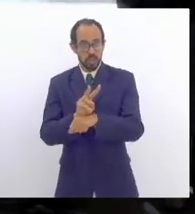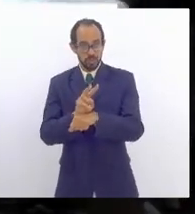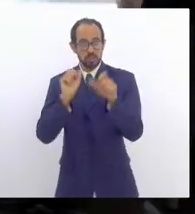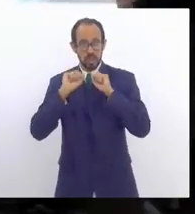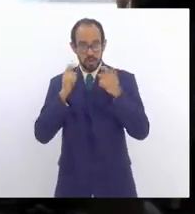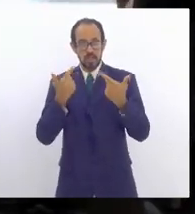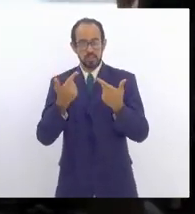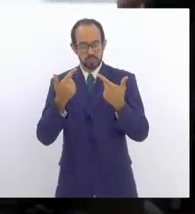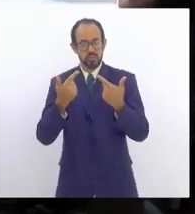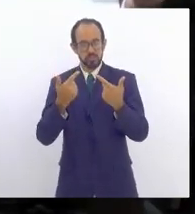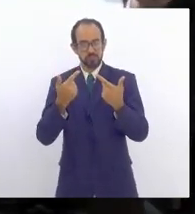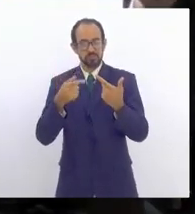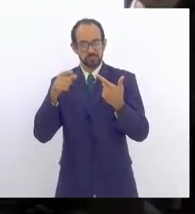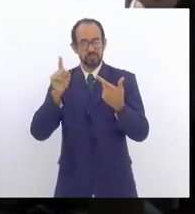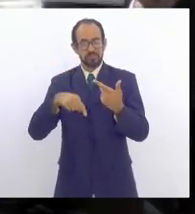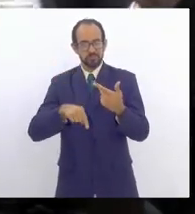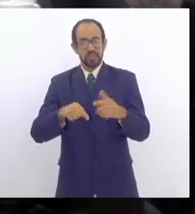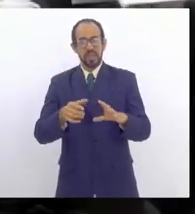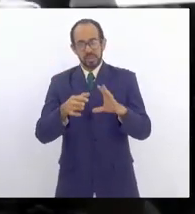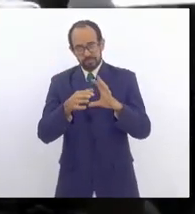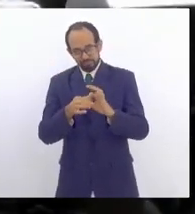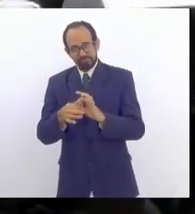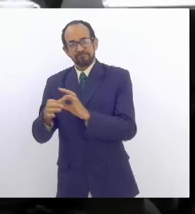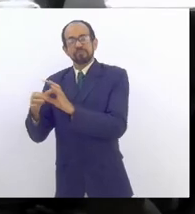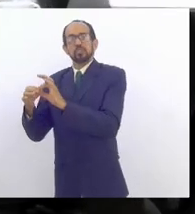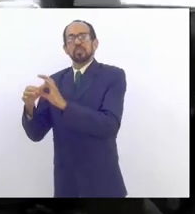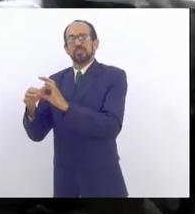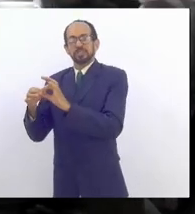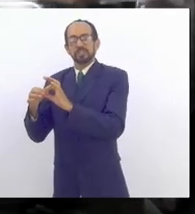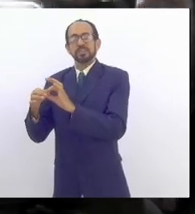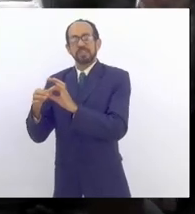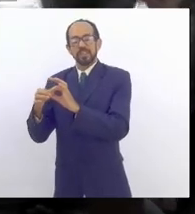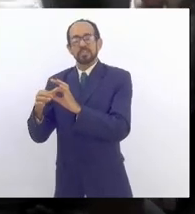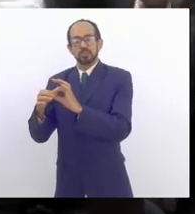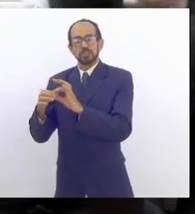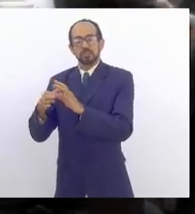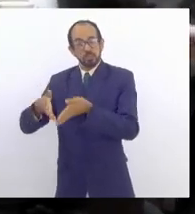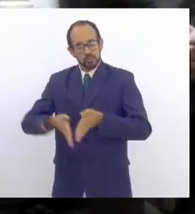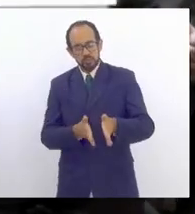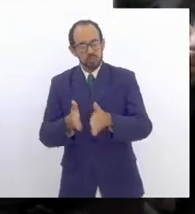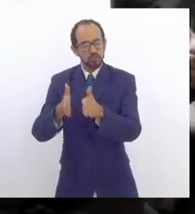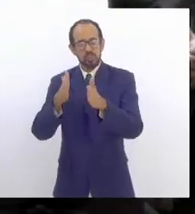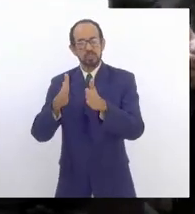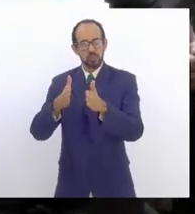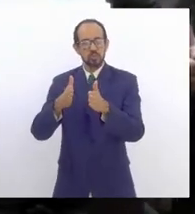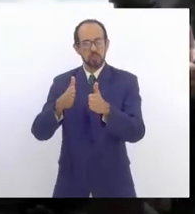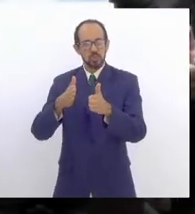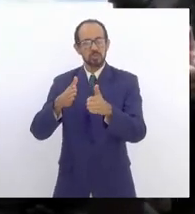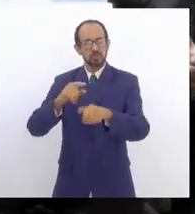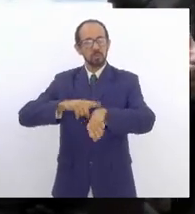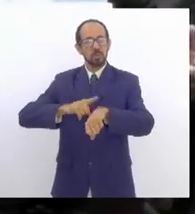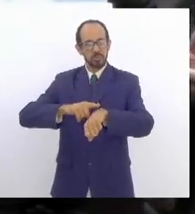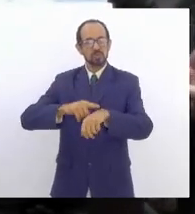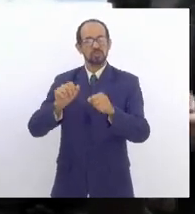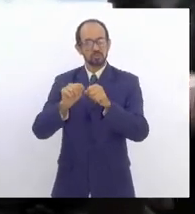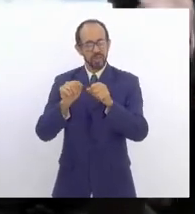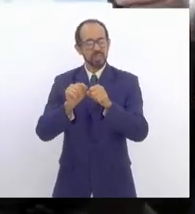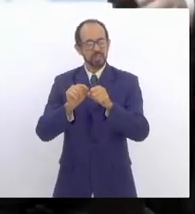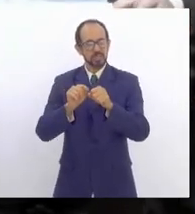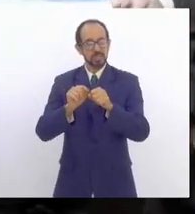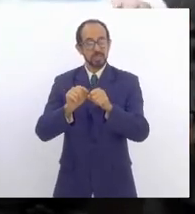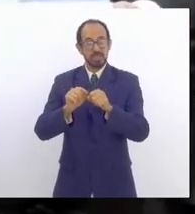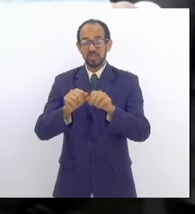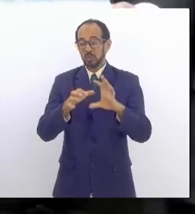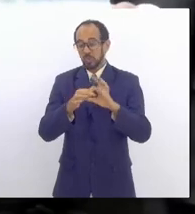pelo destino. Era novembro de 2016 e o Rio tinha um ambiente político bastante conturbado, um